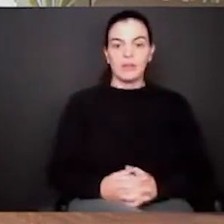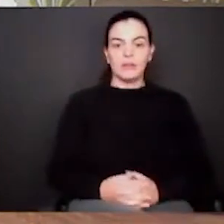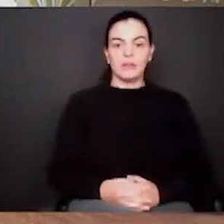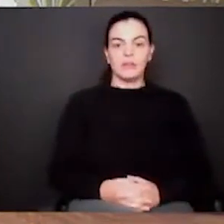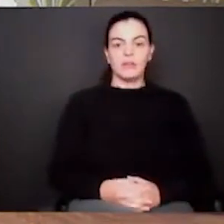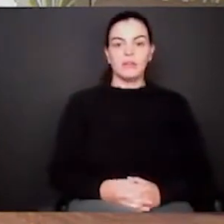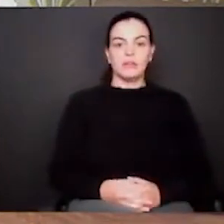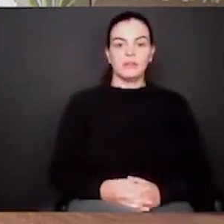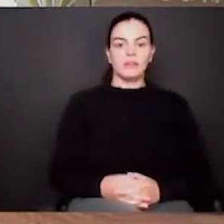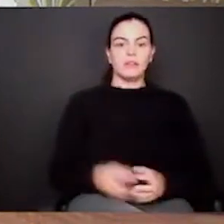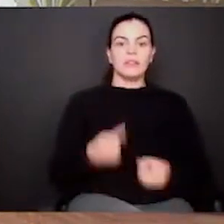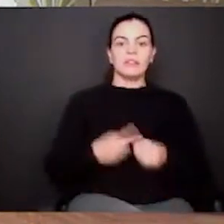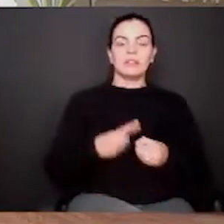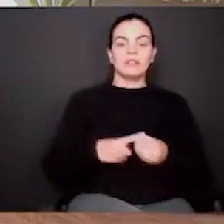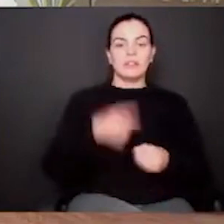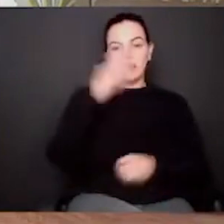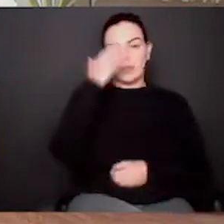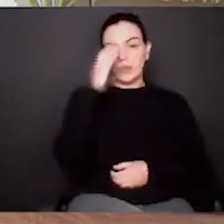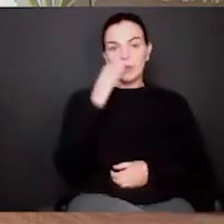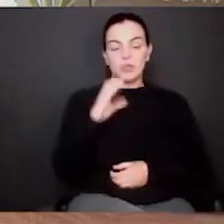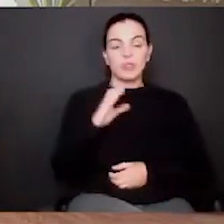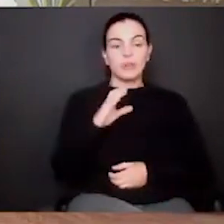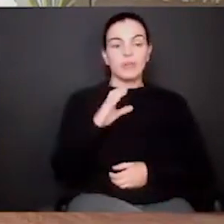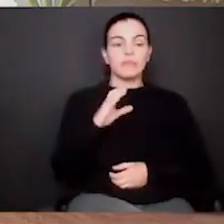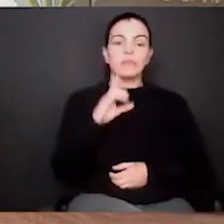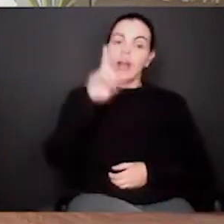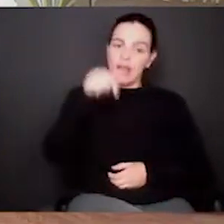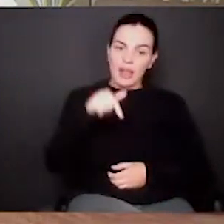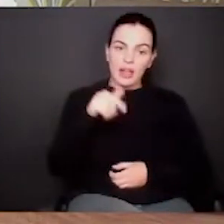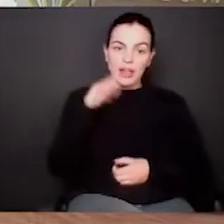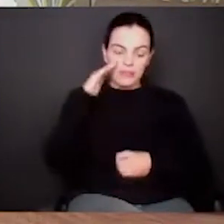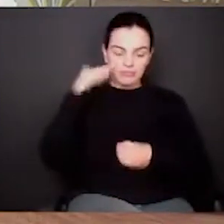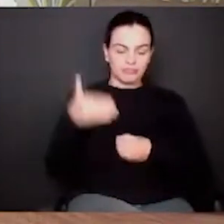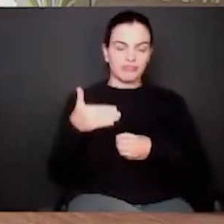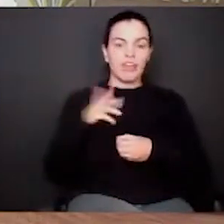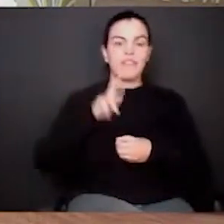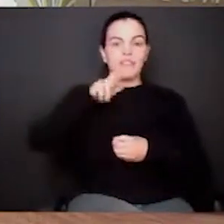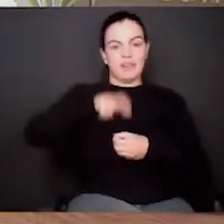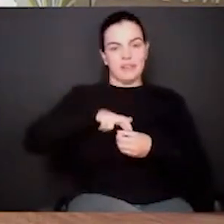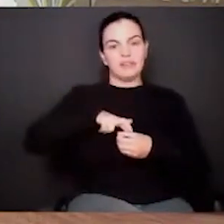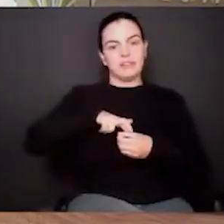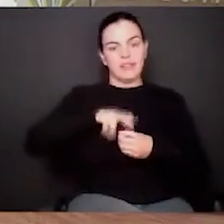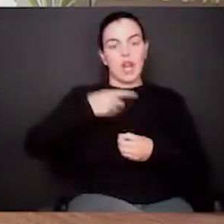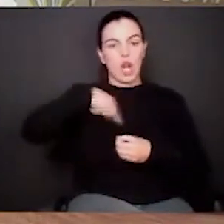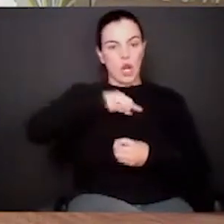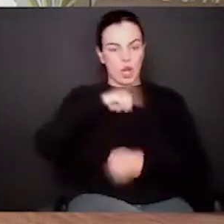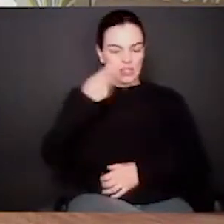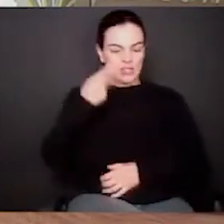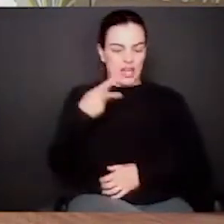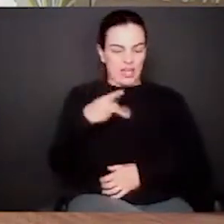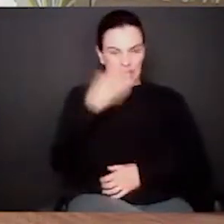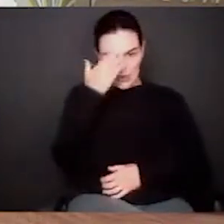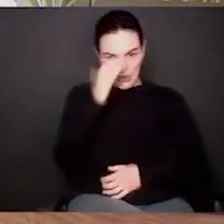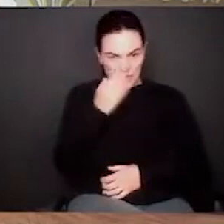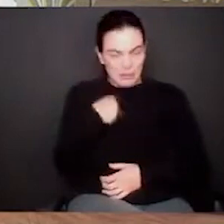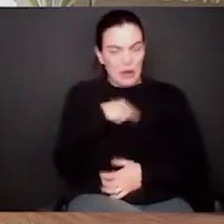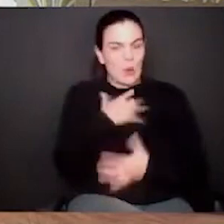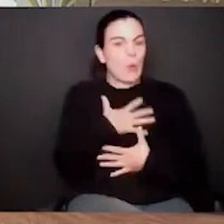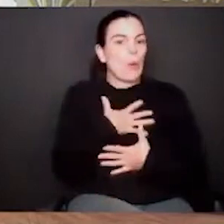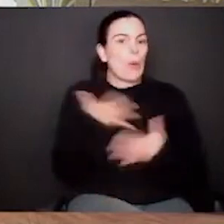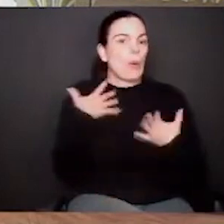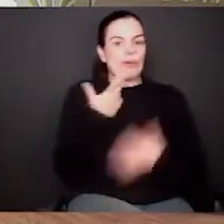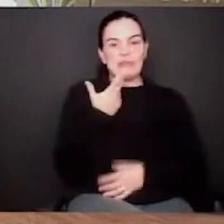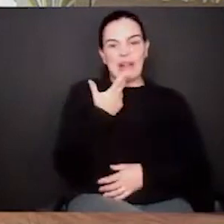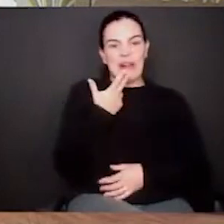Curitiba é uma cidade modelo. Nós, curitibanos, temos orgulho de ostentar essa posição. E, de fato, Curitiba é uma cidade,